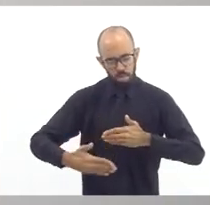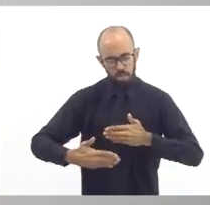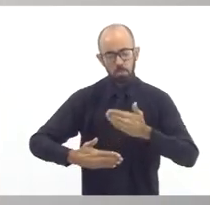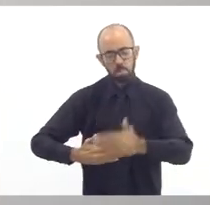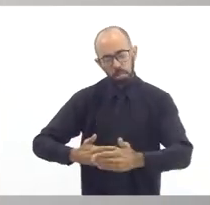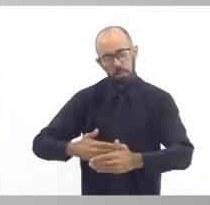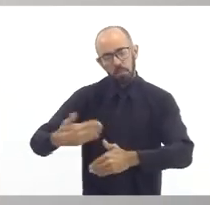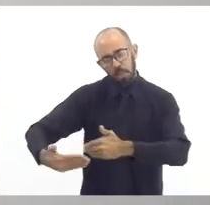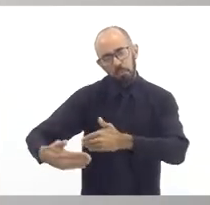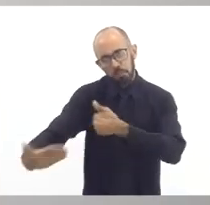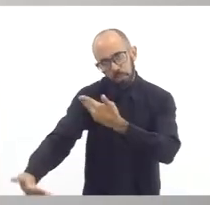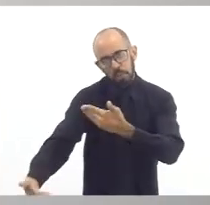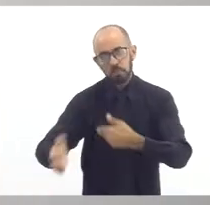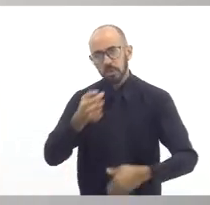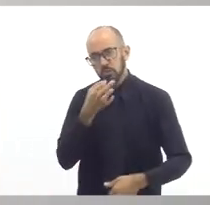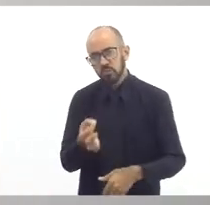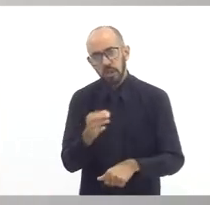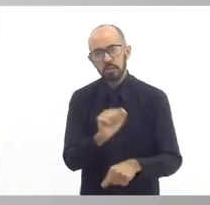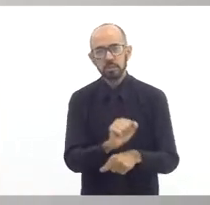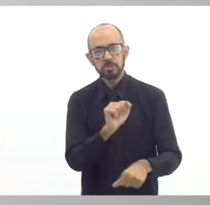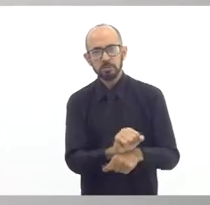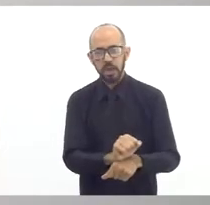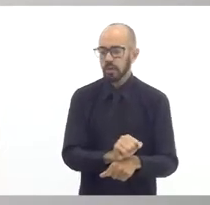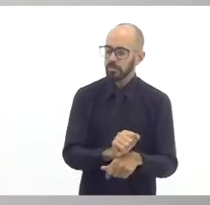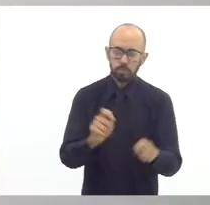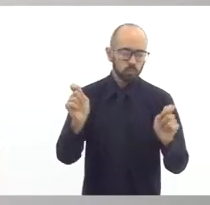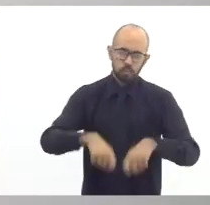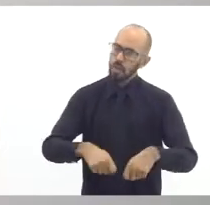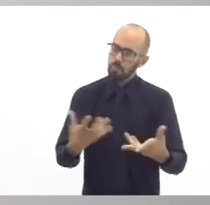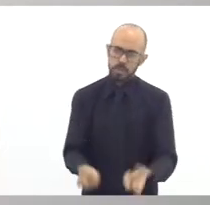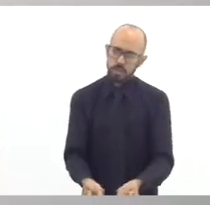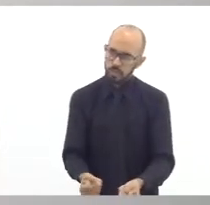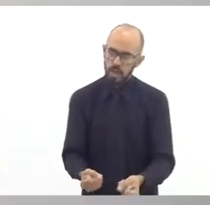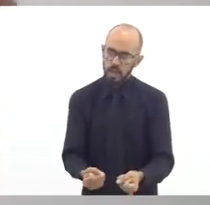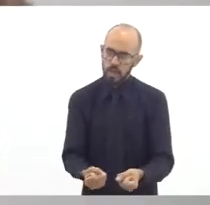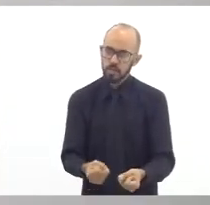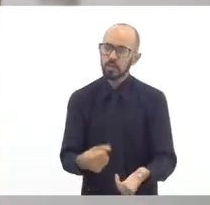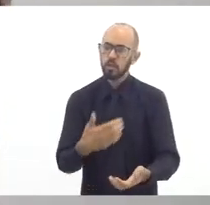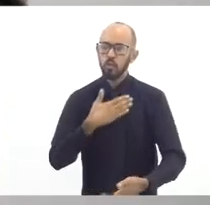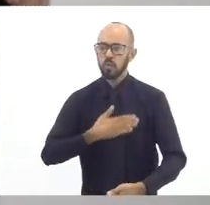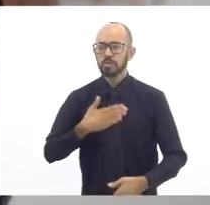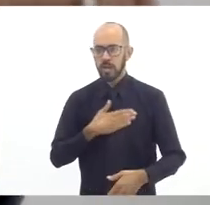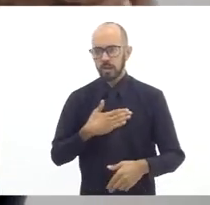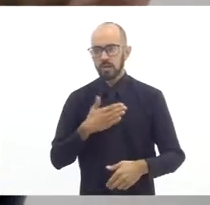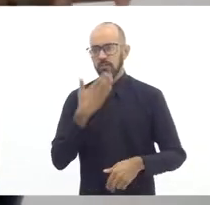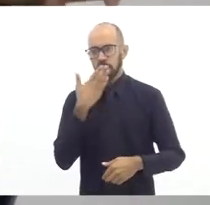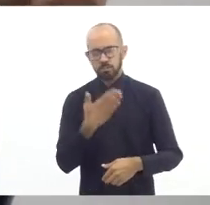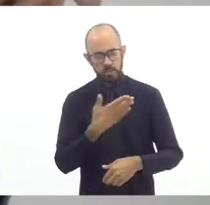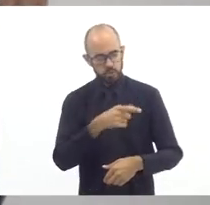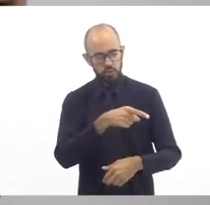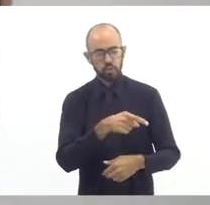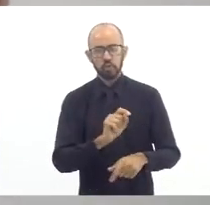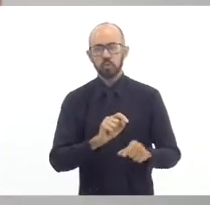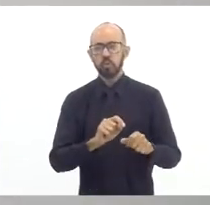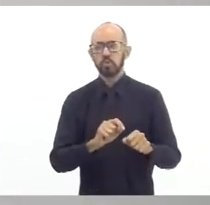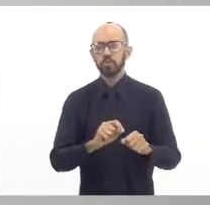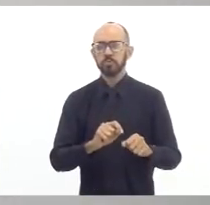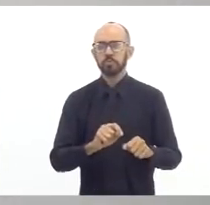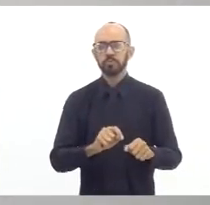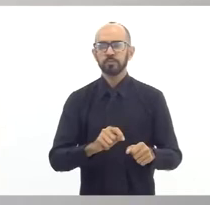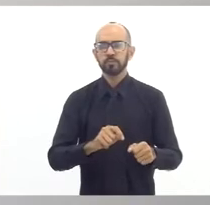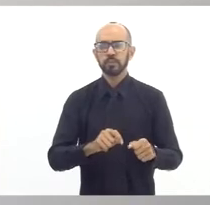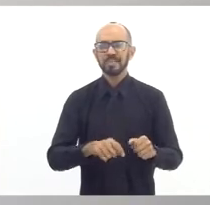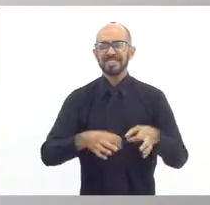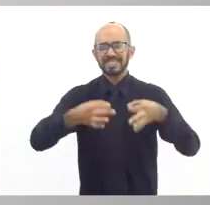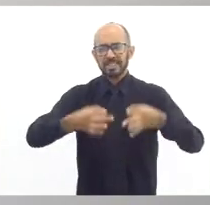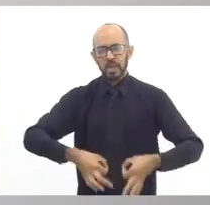uma justificativa que é inconcebível, né? Quer dizer, então, eu gostaria que fosse solicitado exatamente